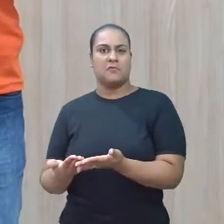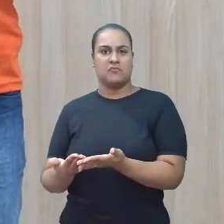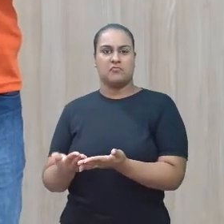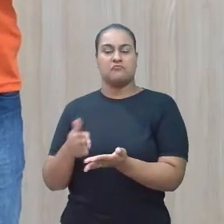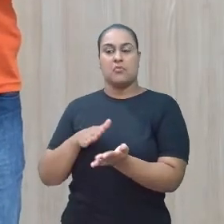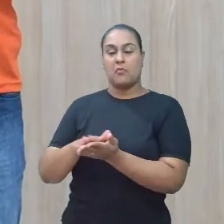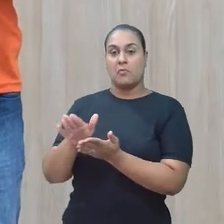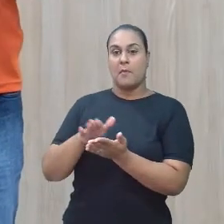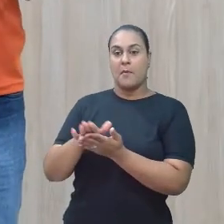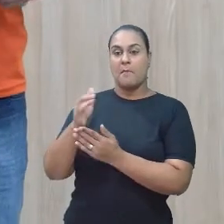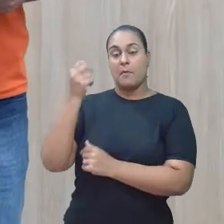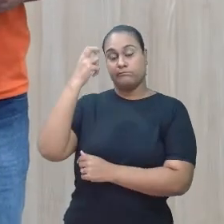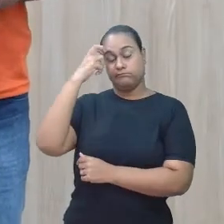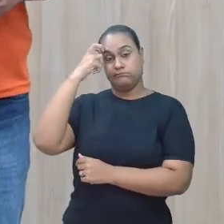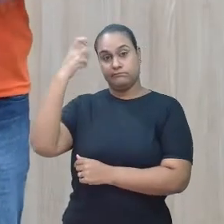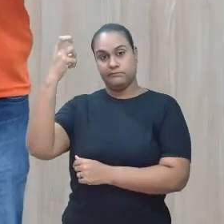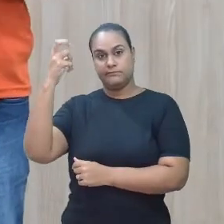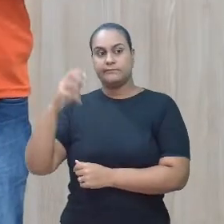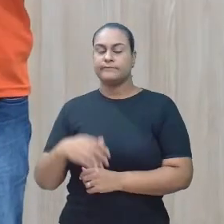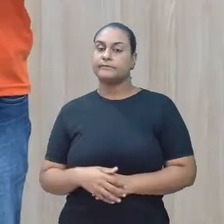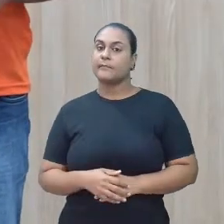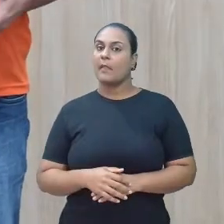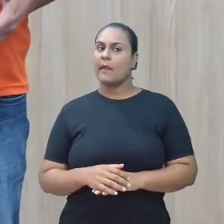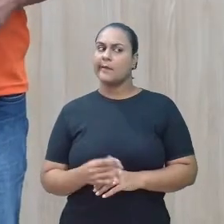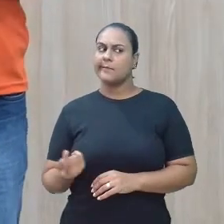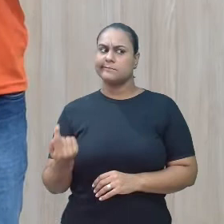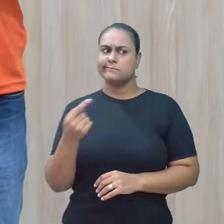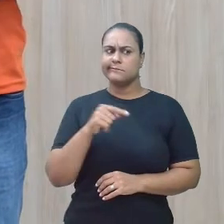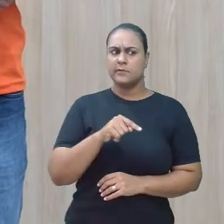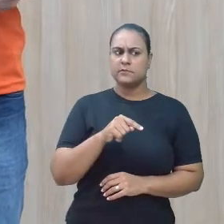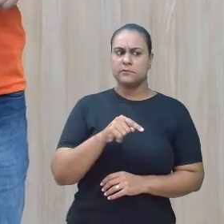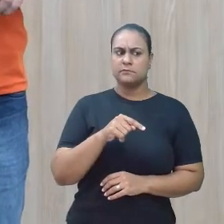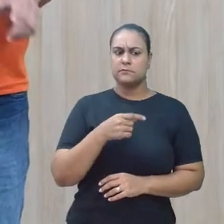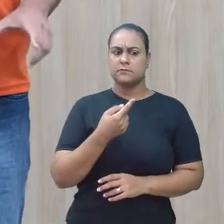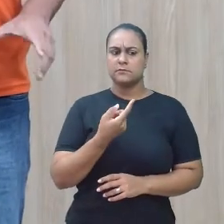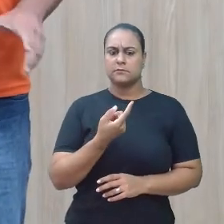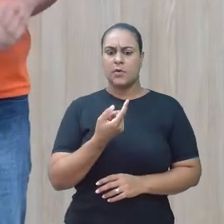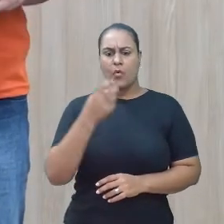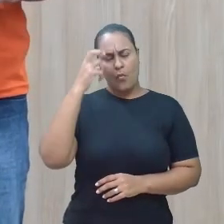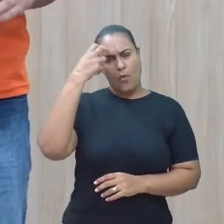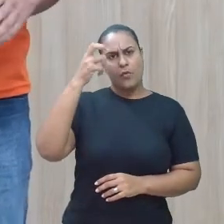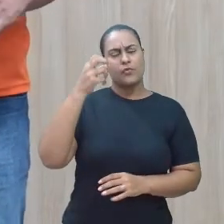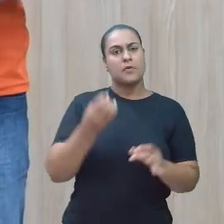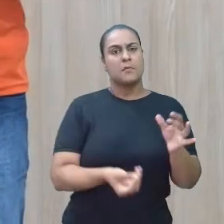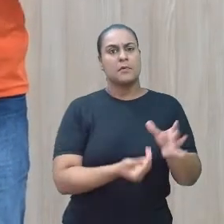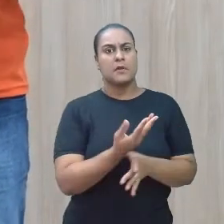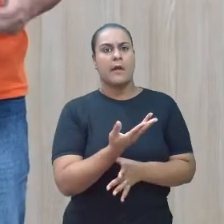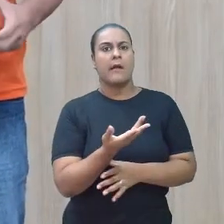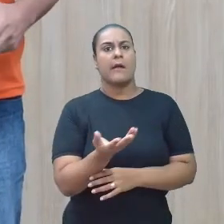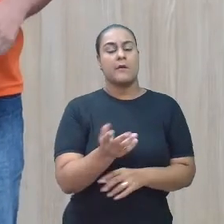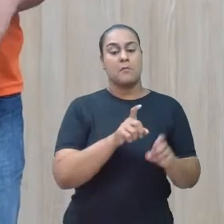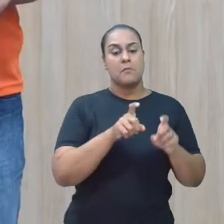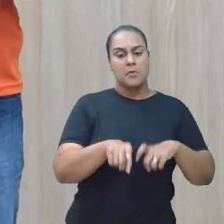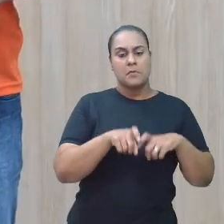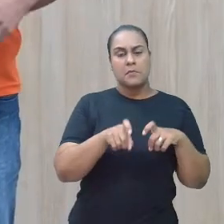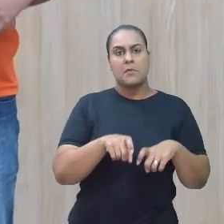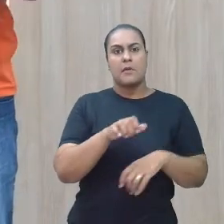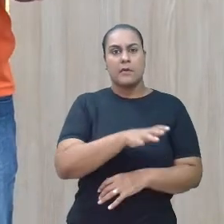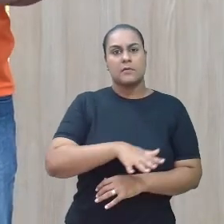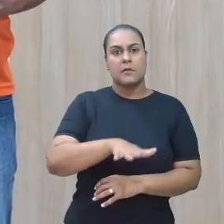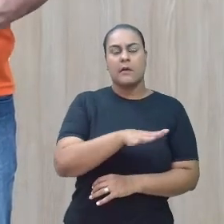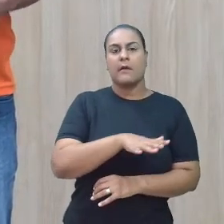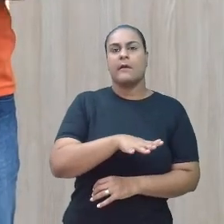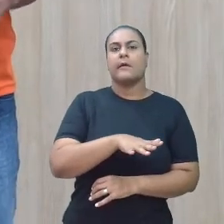intelectuais. E, por outro lado, a gente tem uma cultura que é produzida, a princípio, pelos meios rurais, pelos trabalhadores que muitas vezes